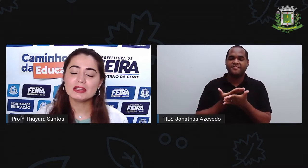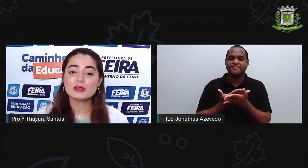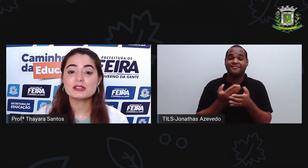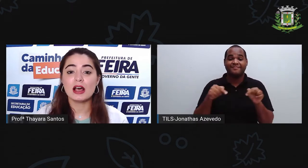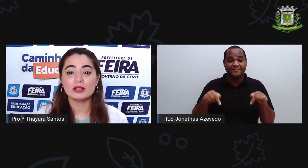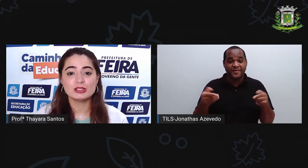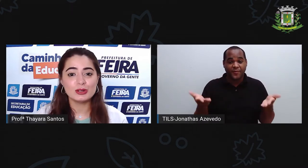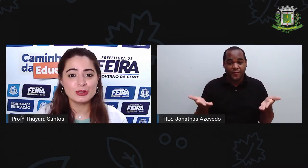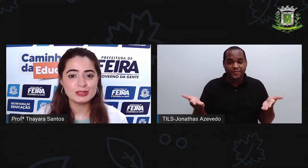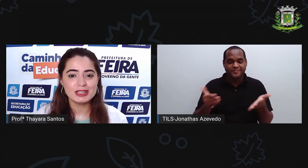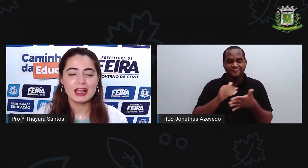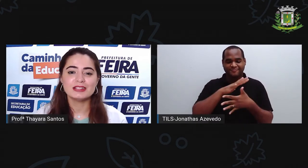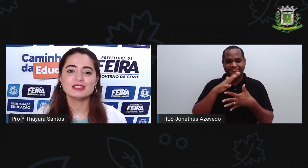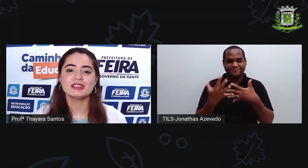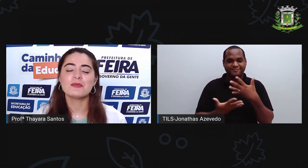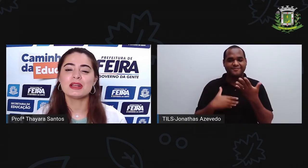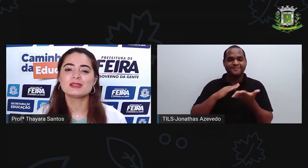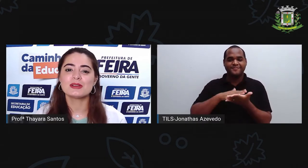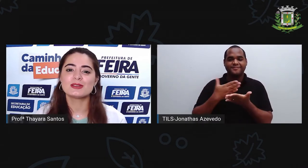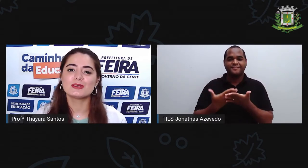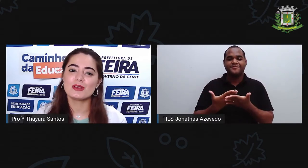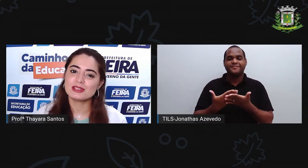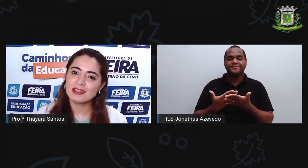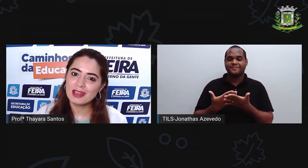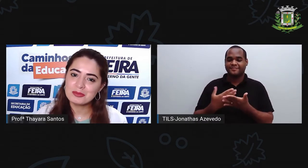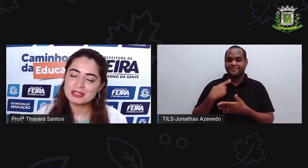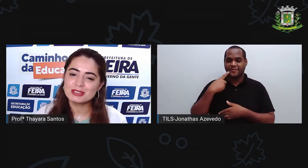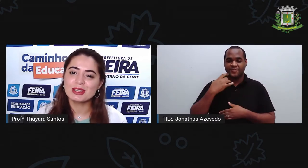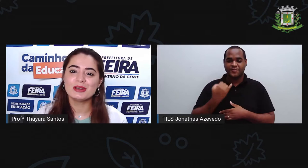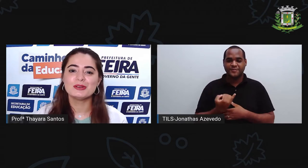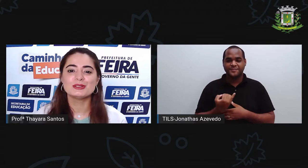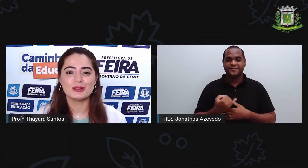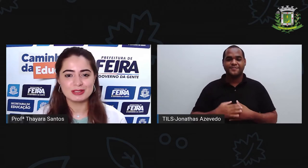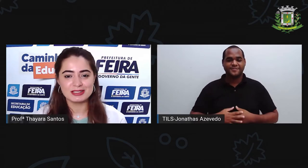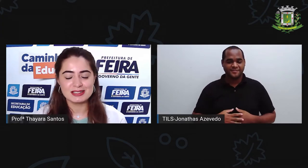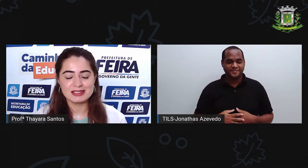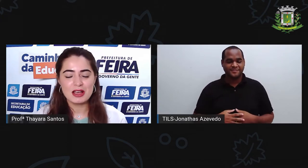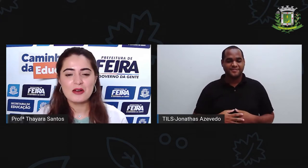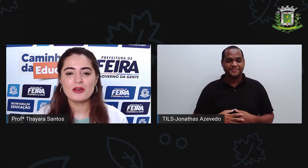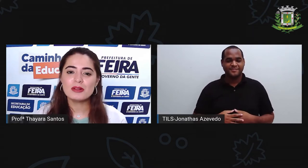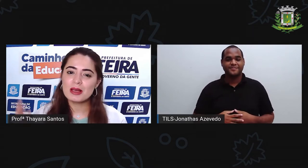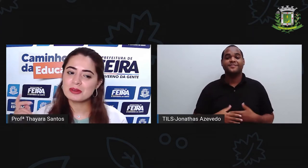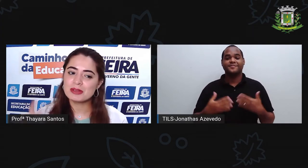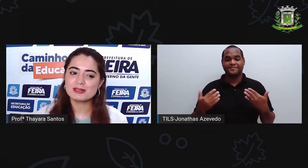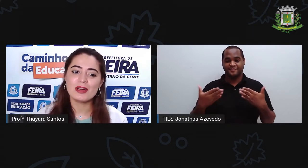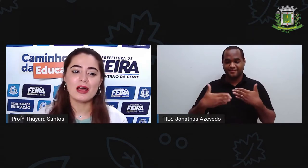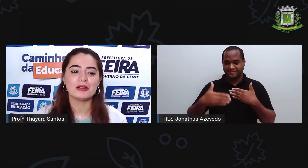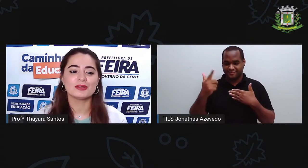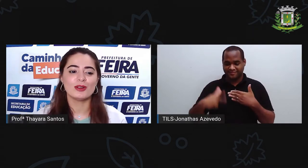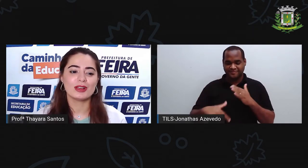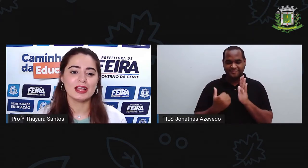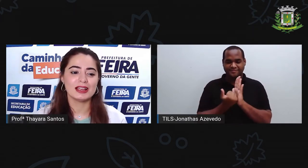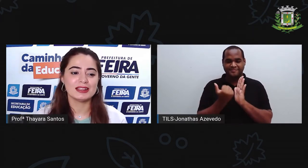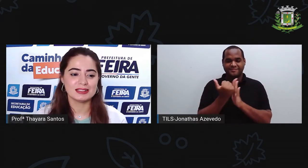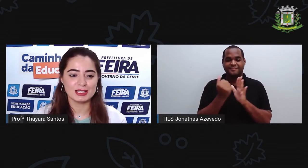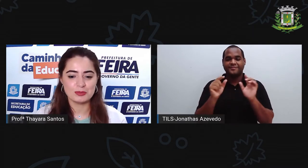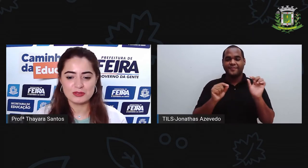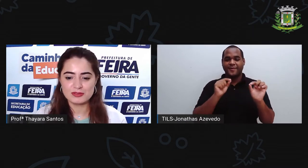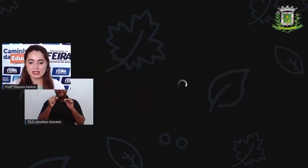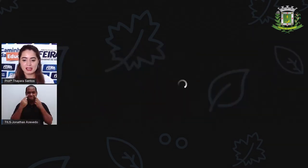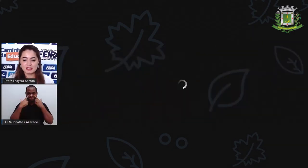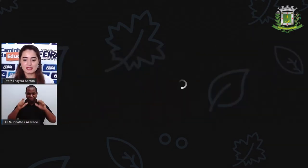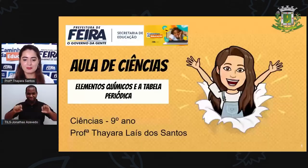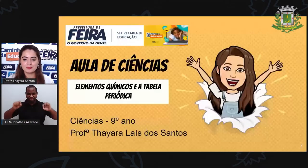E na nossa aula de hoje, a gente tem a participação do nosso intérprete, o Jonathan. Vamos lá para mais uma aula. Vou colocar ela aqui na tela